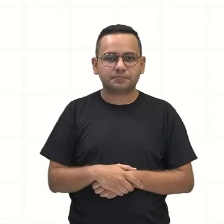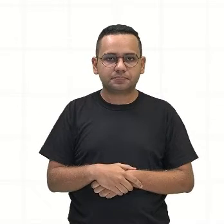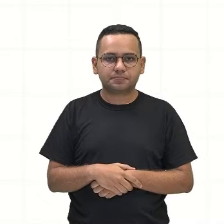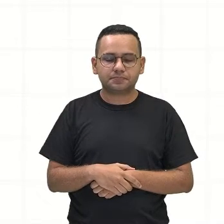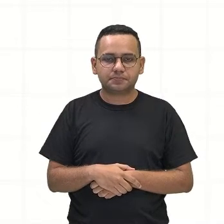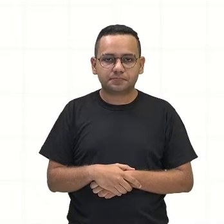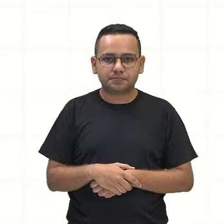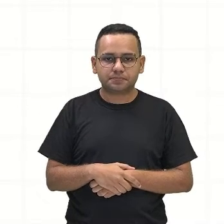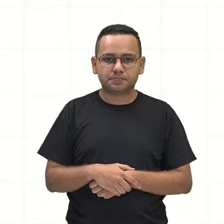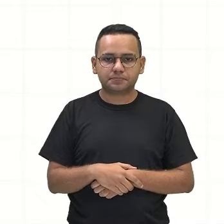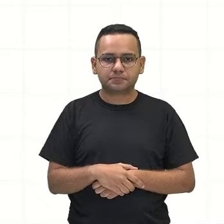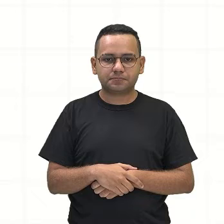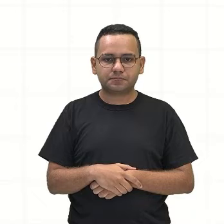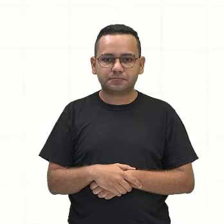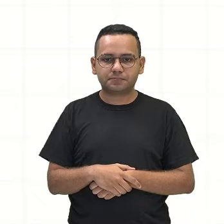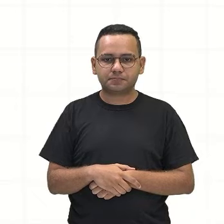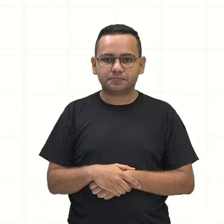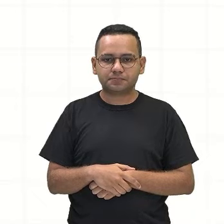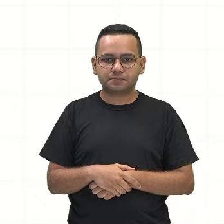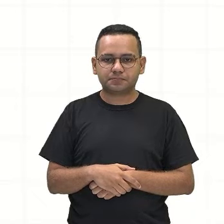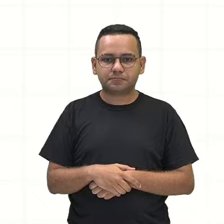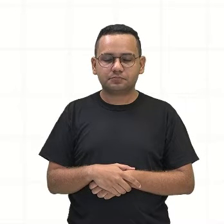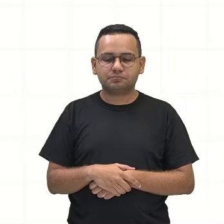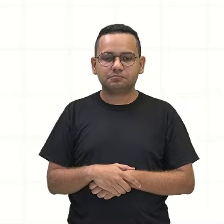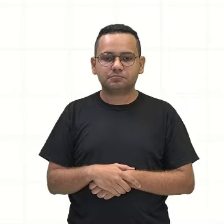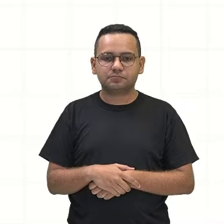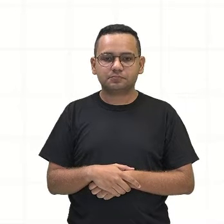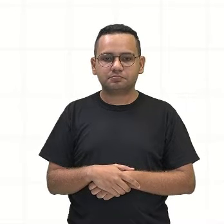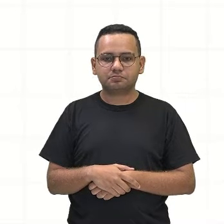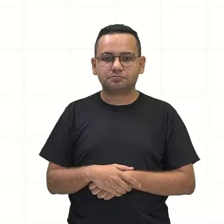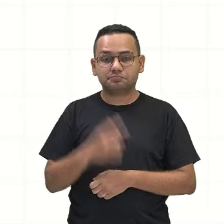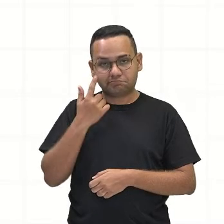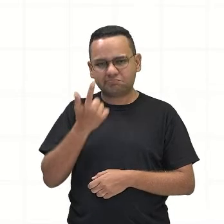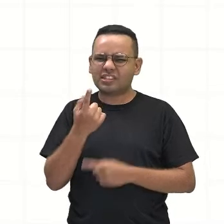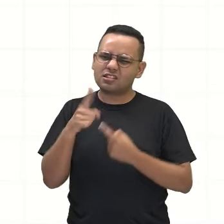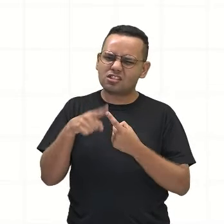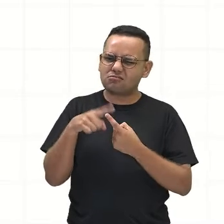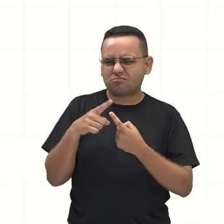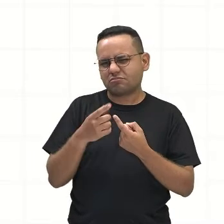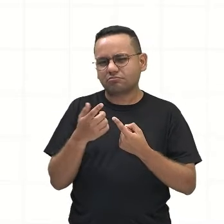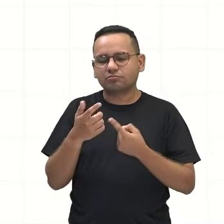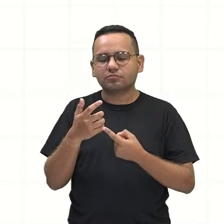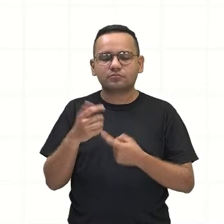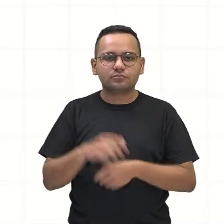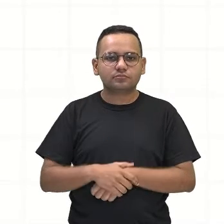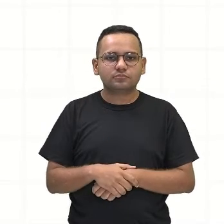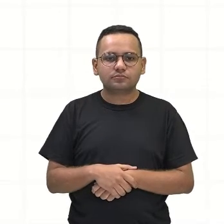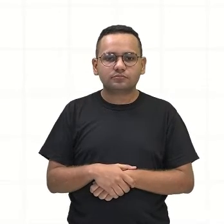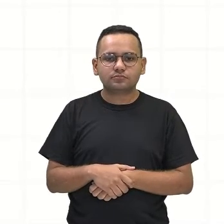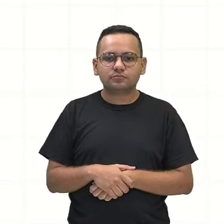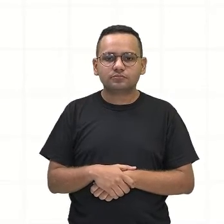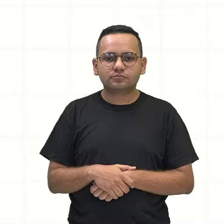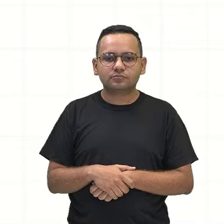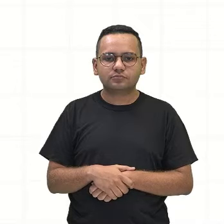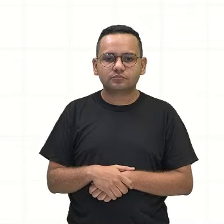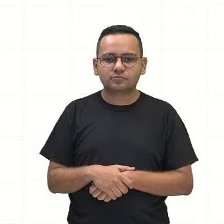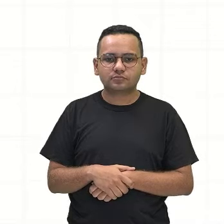Nós temos esse formato, né, dessa divisão, tá? 40